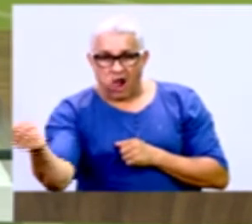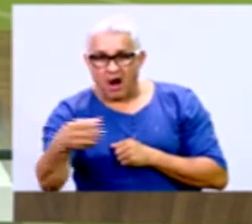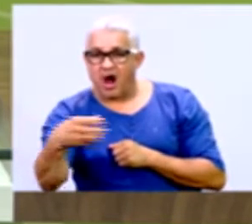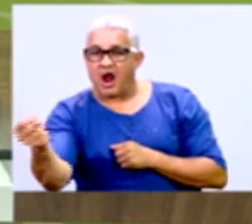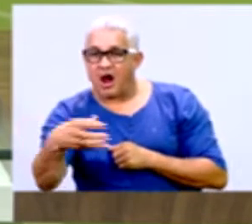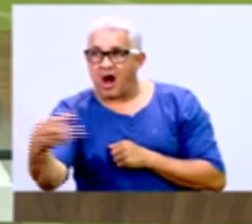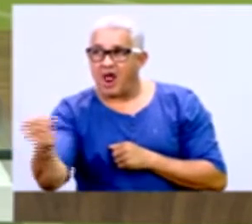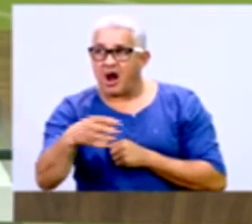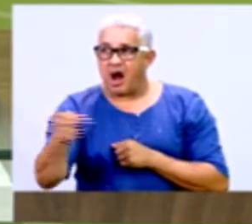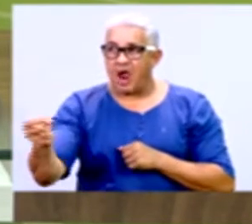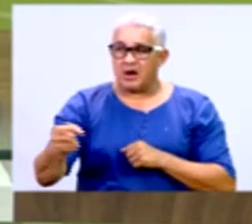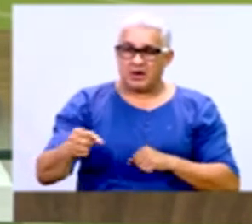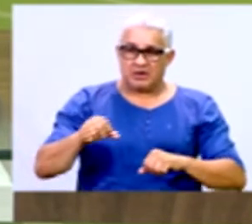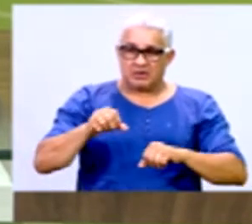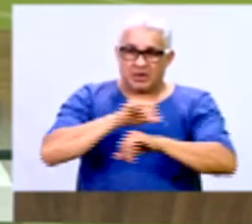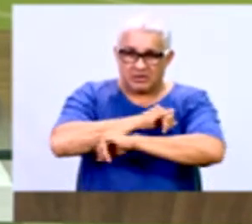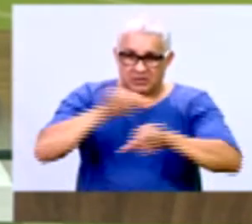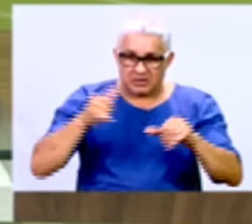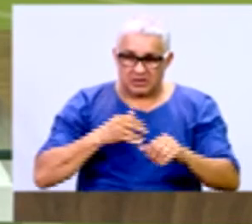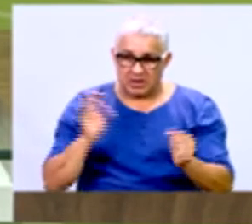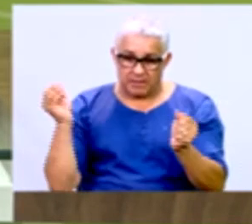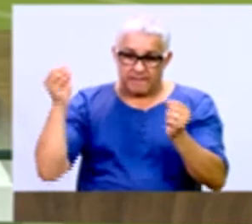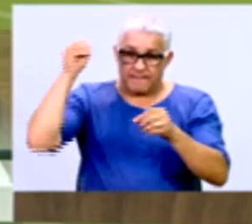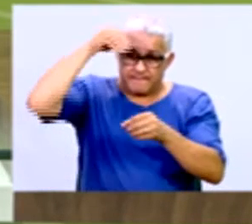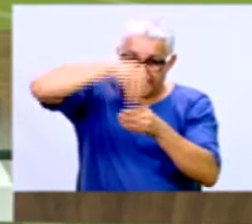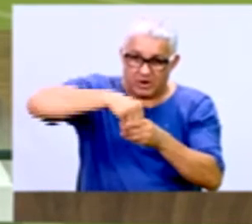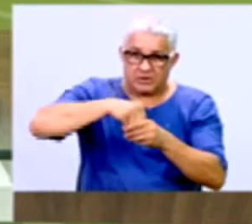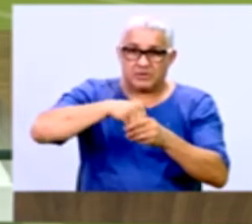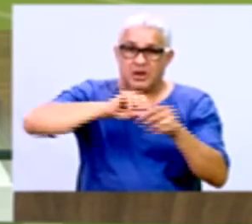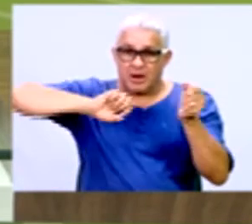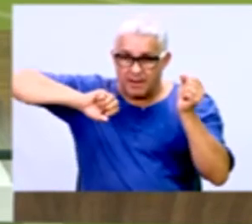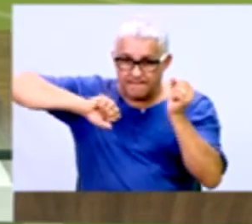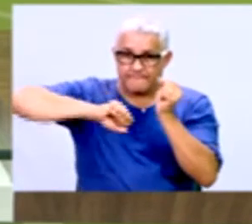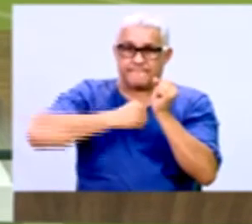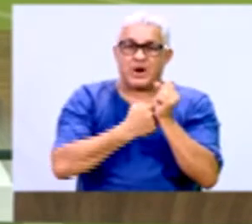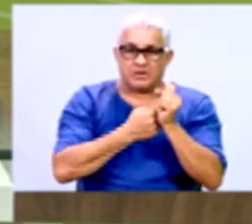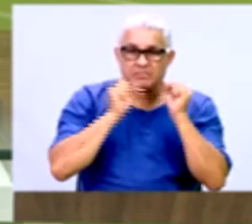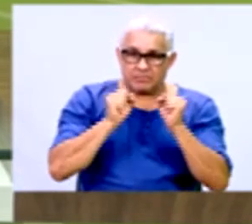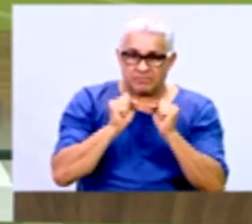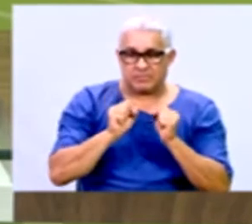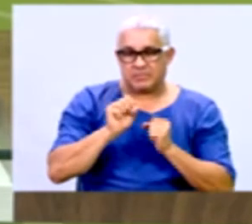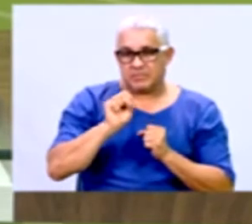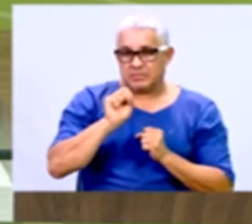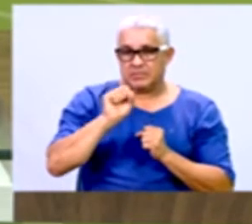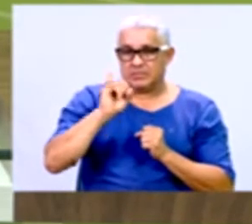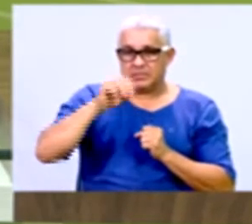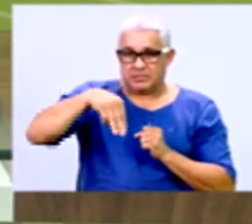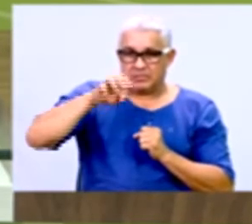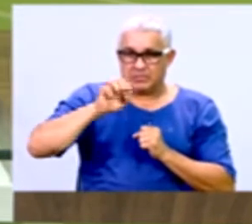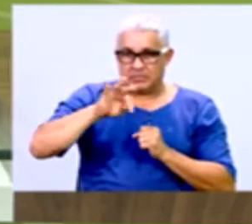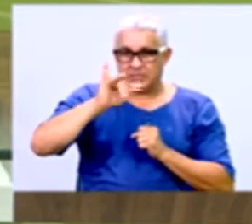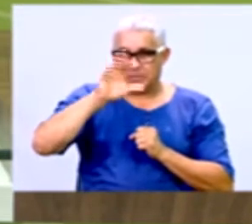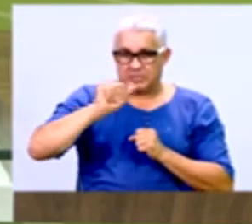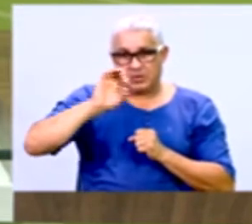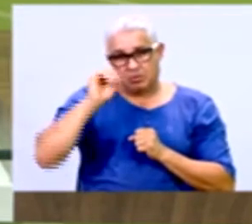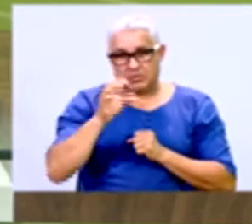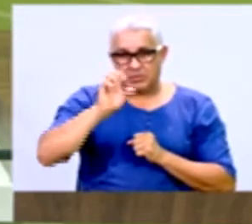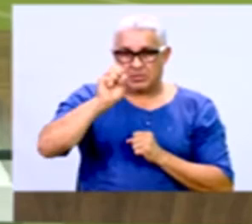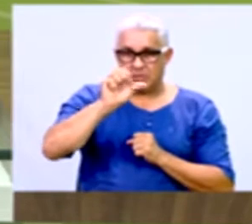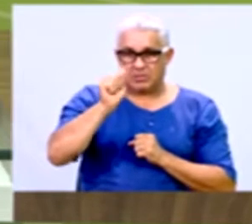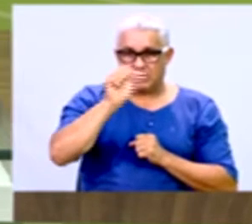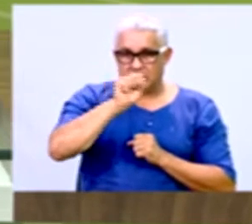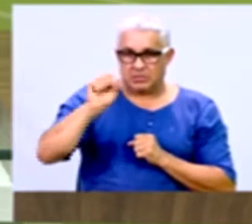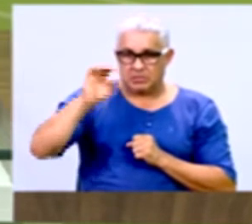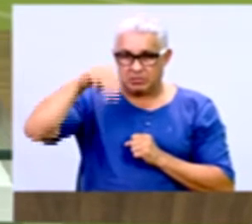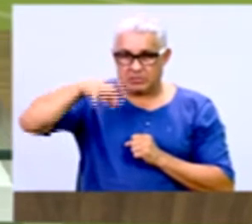informações enviadas, eu aplico uma criptografia, aí podendo ser assimétrica ou assimétrica, e com isso